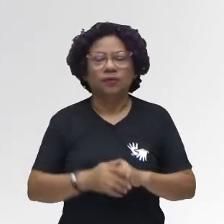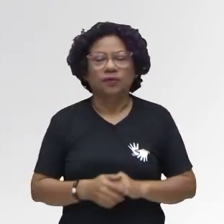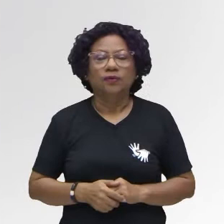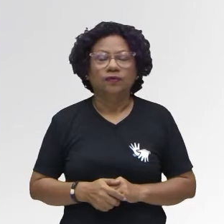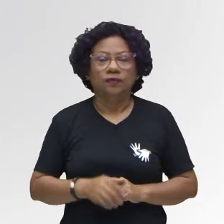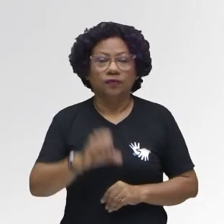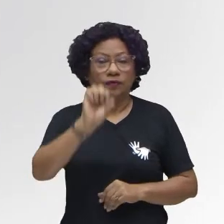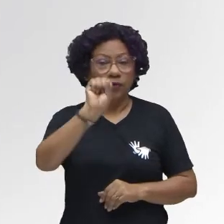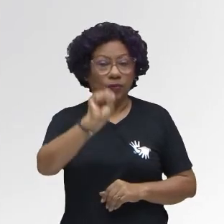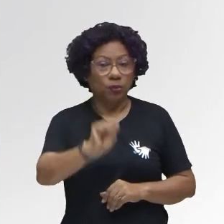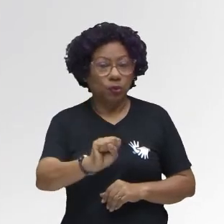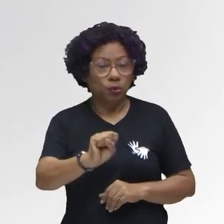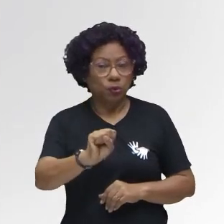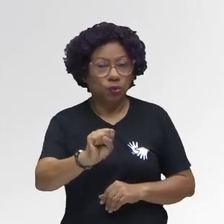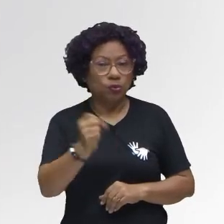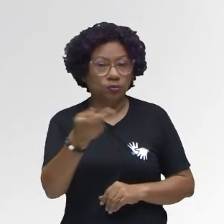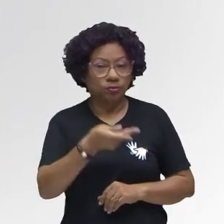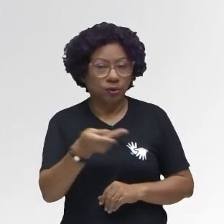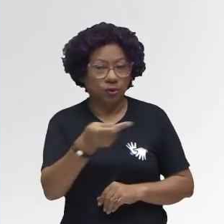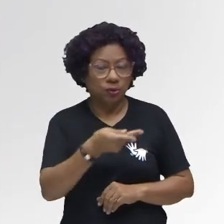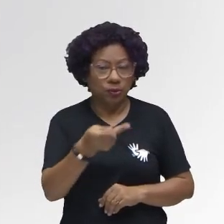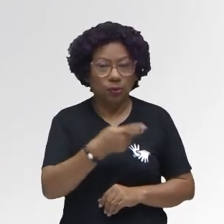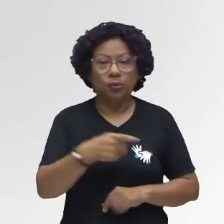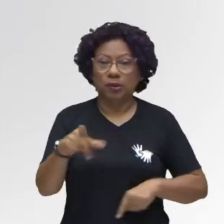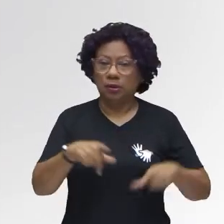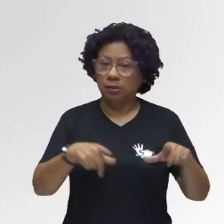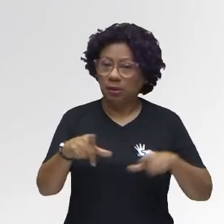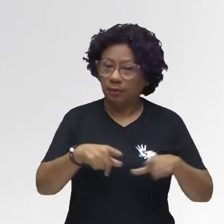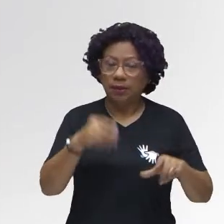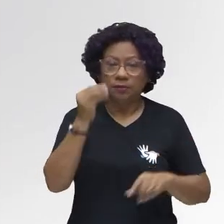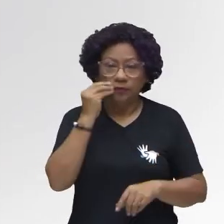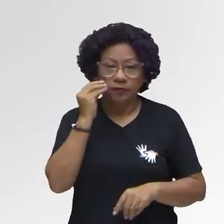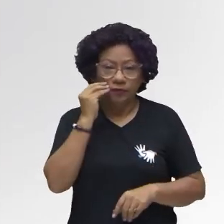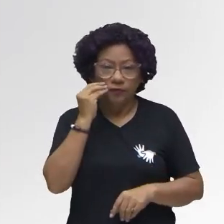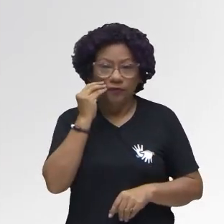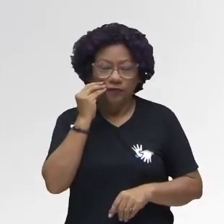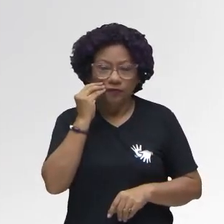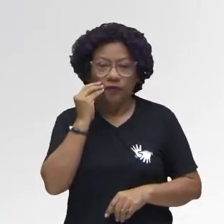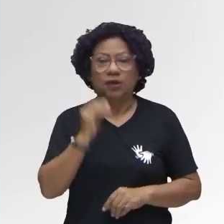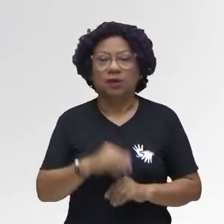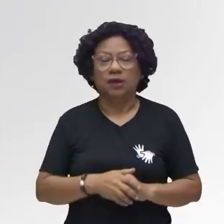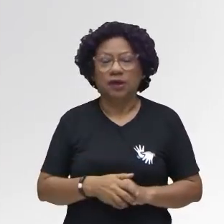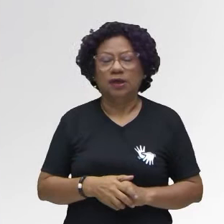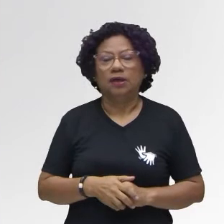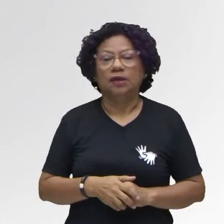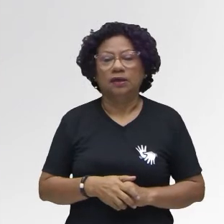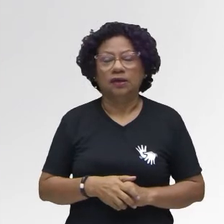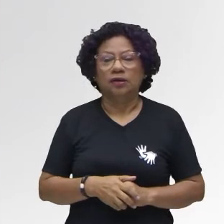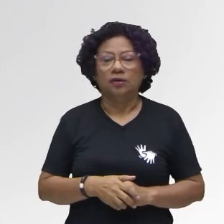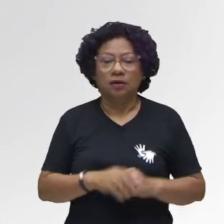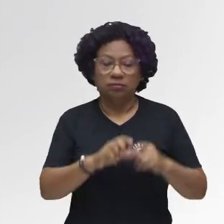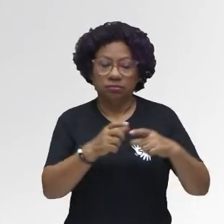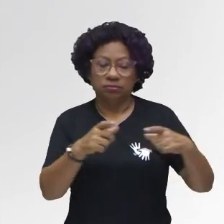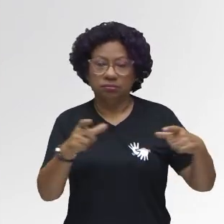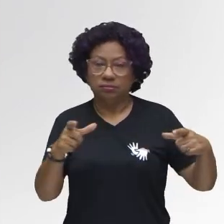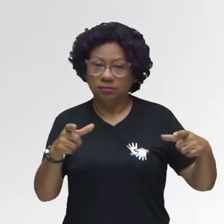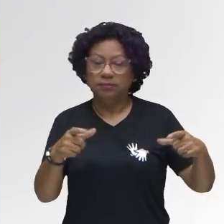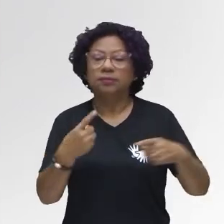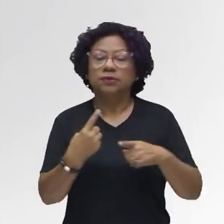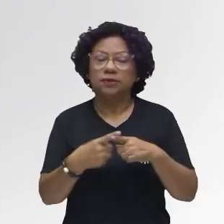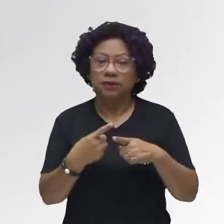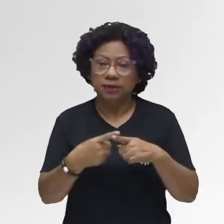zona, Sudeste e Sul. Vocês estão vendo que a quantidade de símbolos que tem nessa região é maior, porque